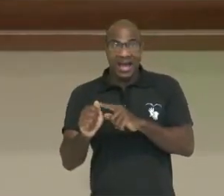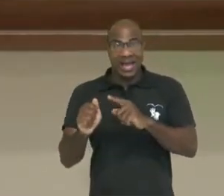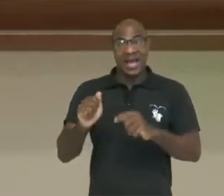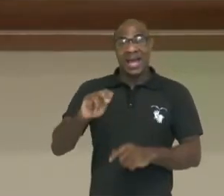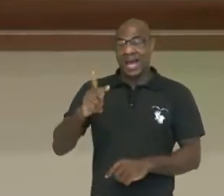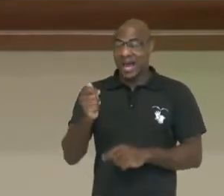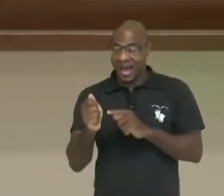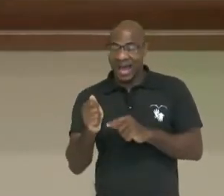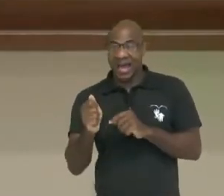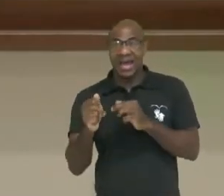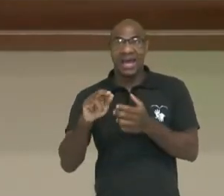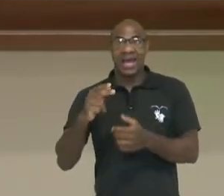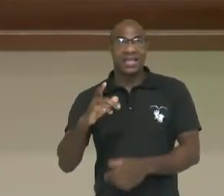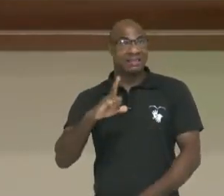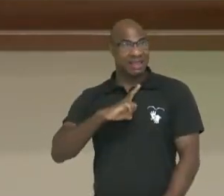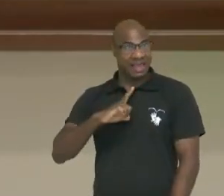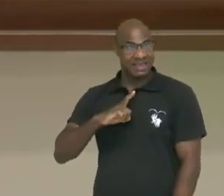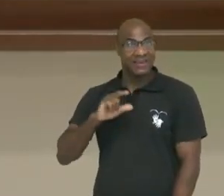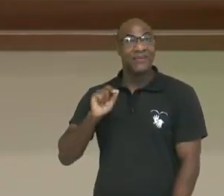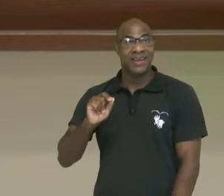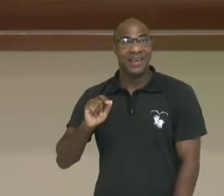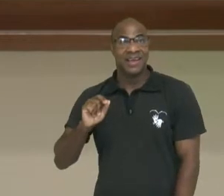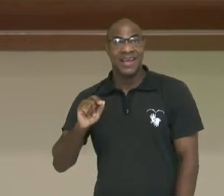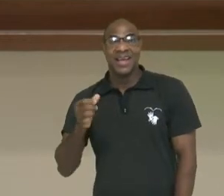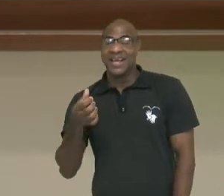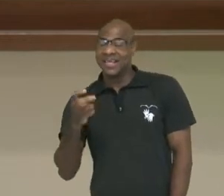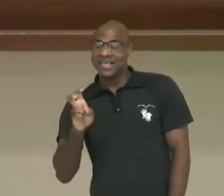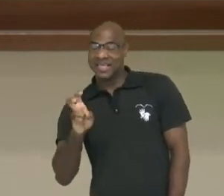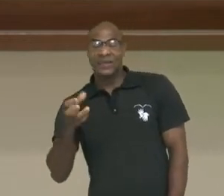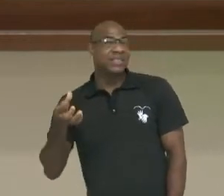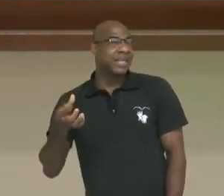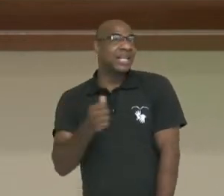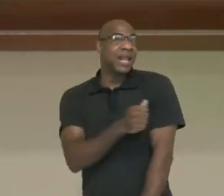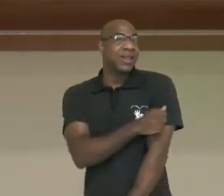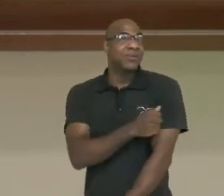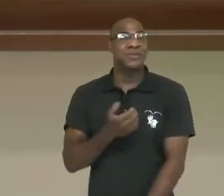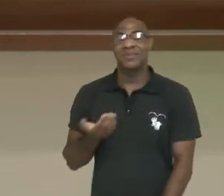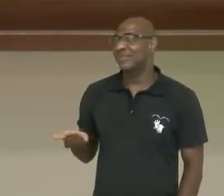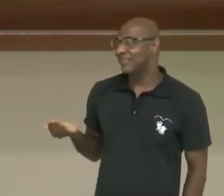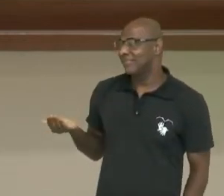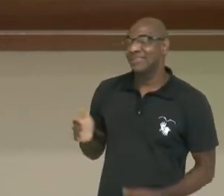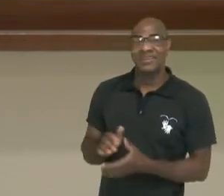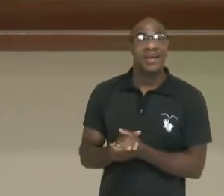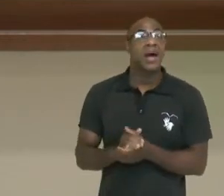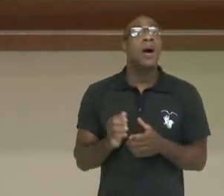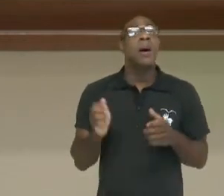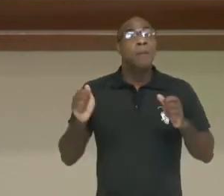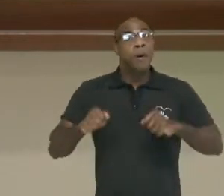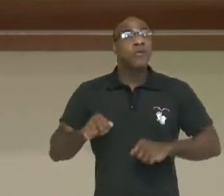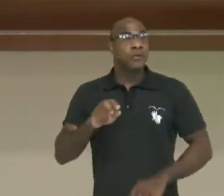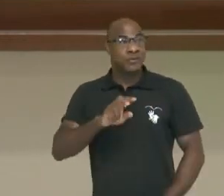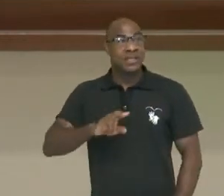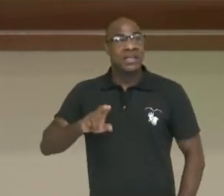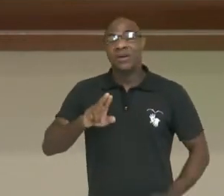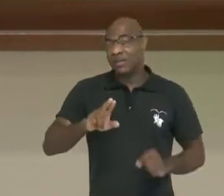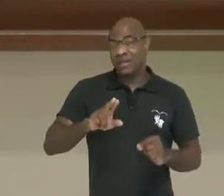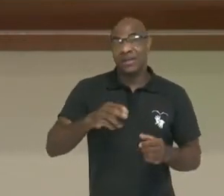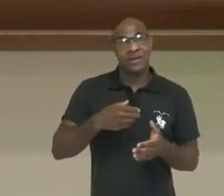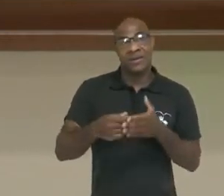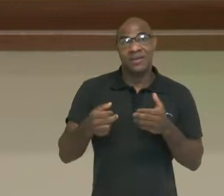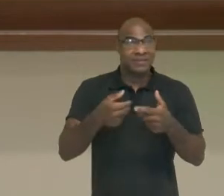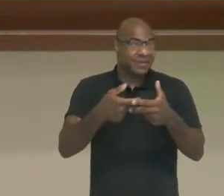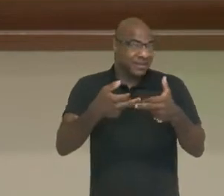momento da nossa fala, nos discursos, em qualquer situação, nós utilizamos esses